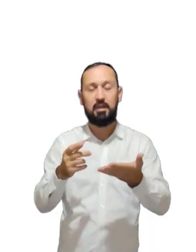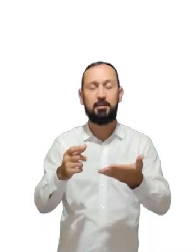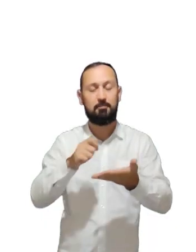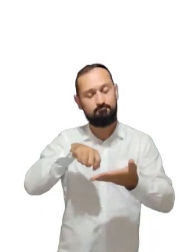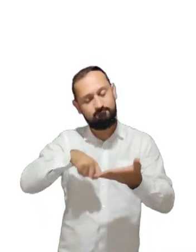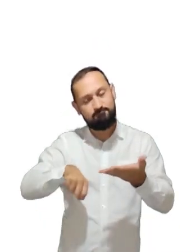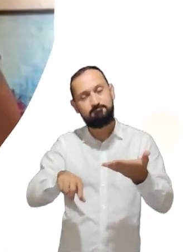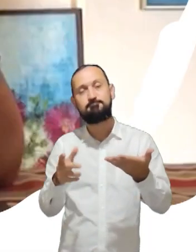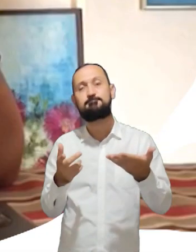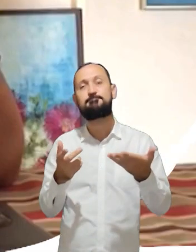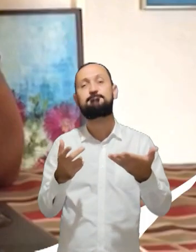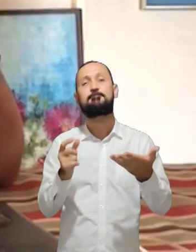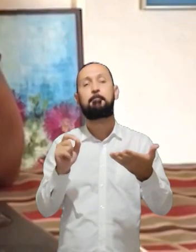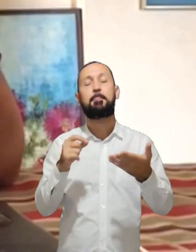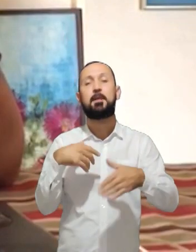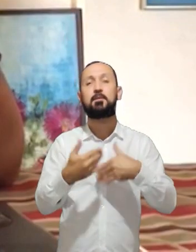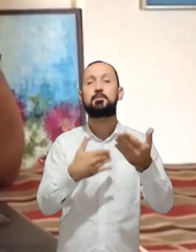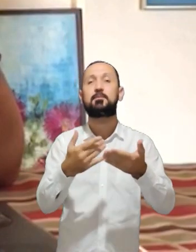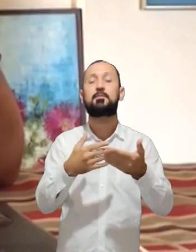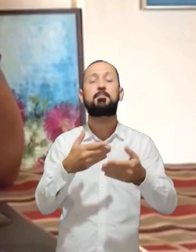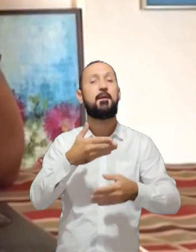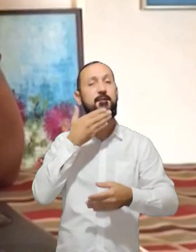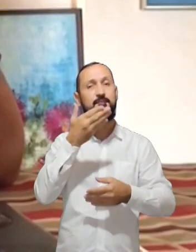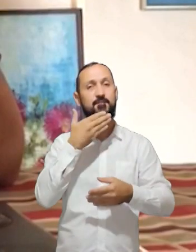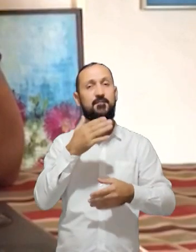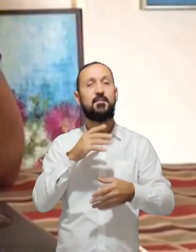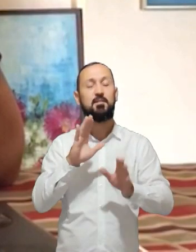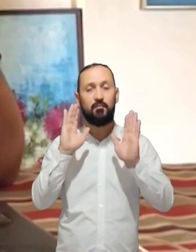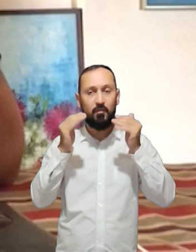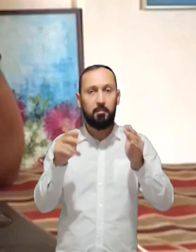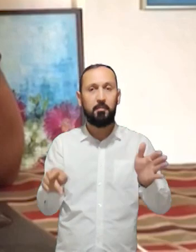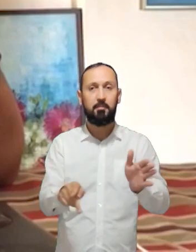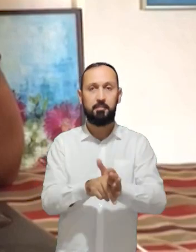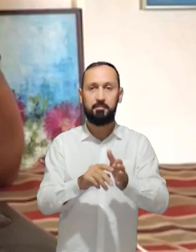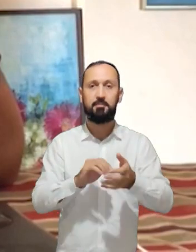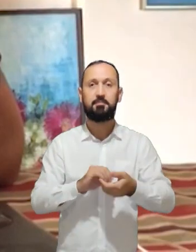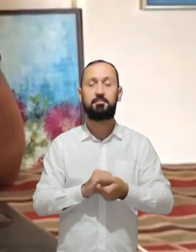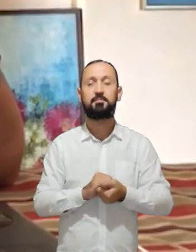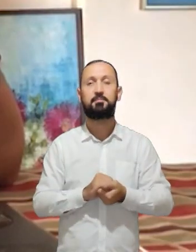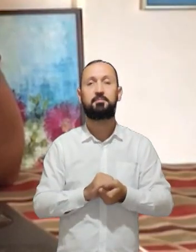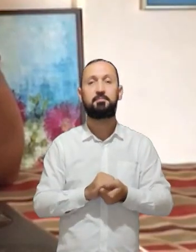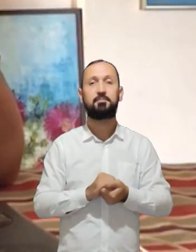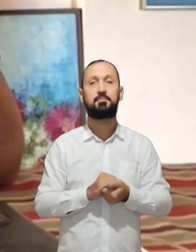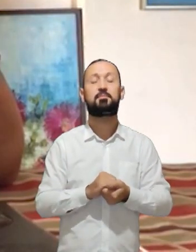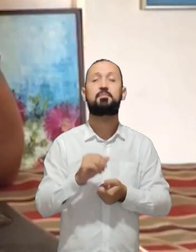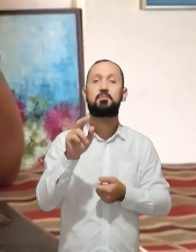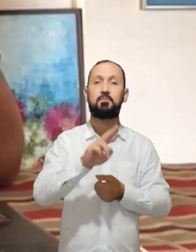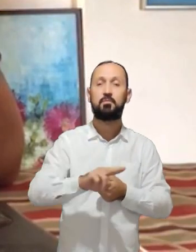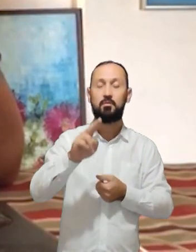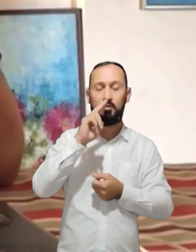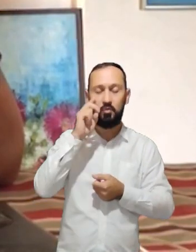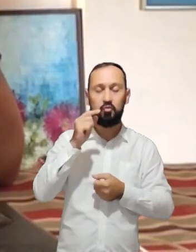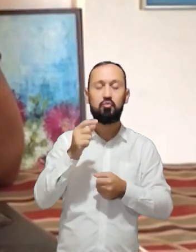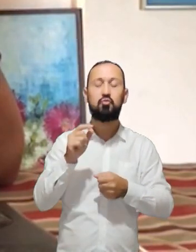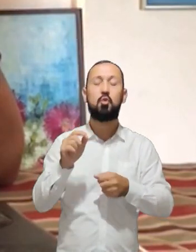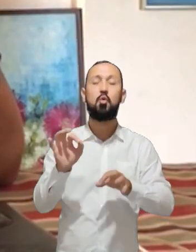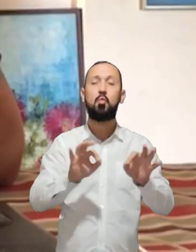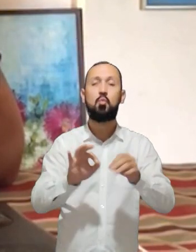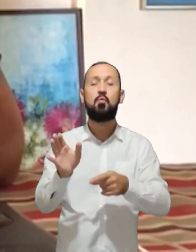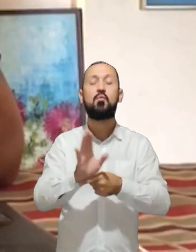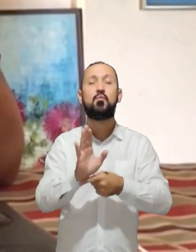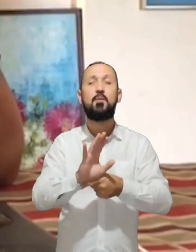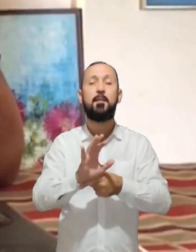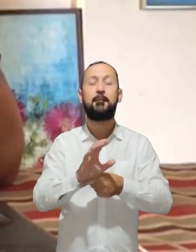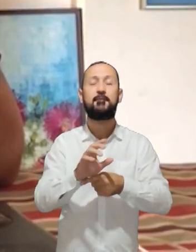o TCC que ela produziu e que desenvolveu uma espacialidade em Tensegrity e